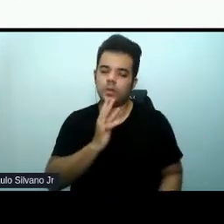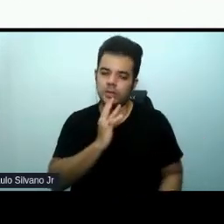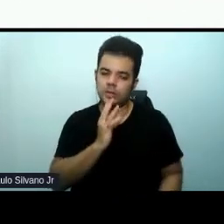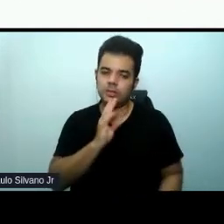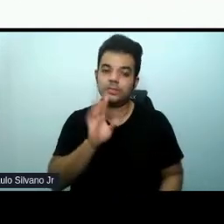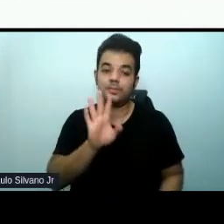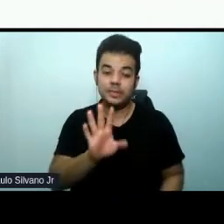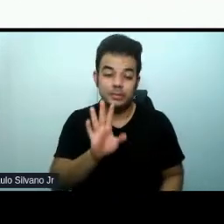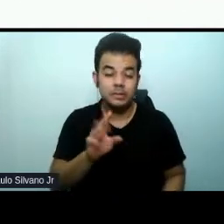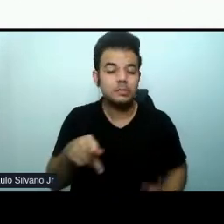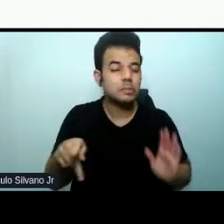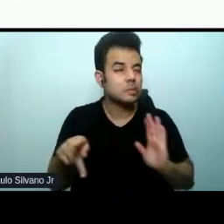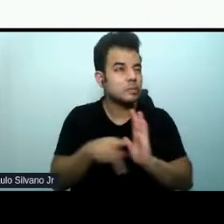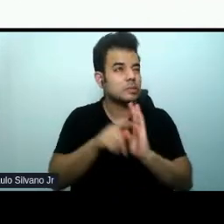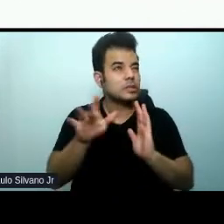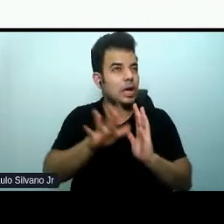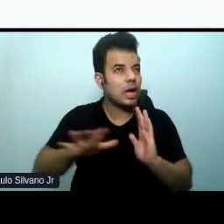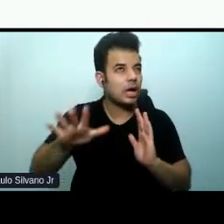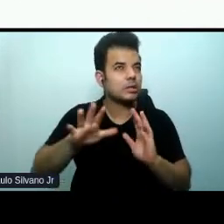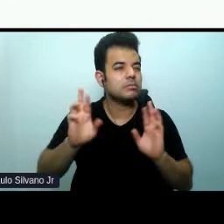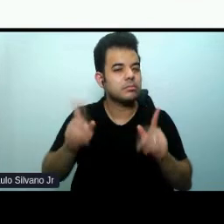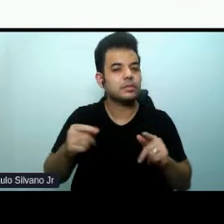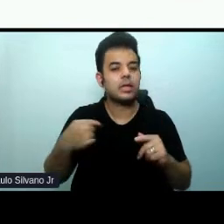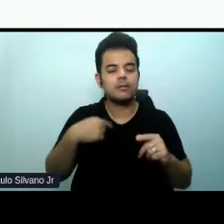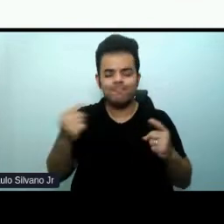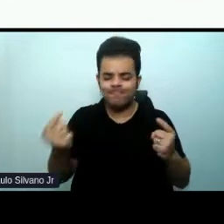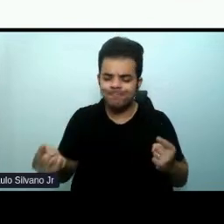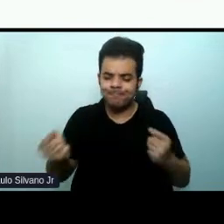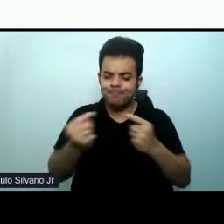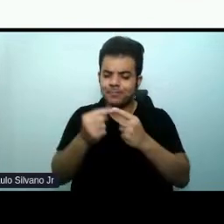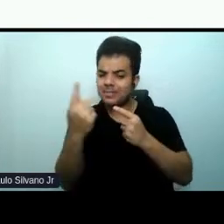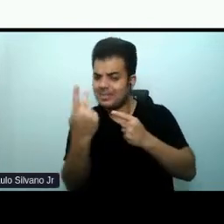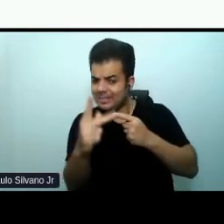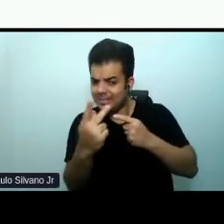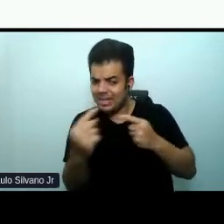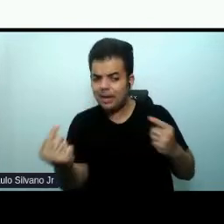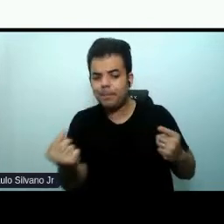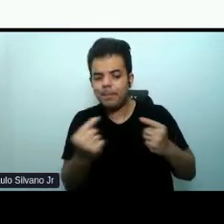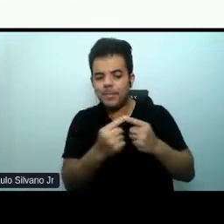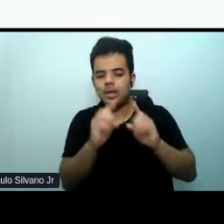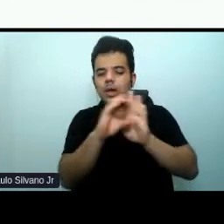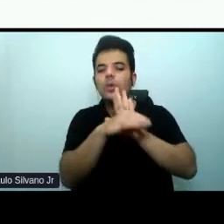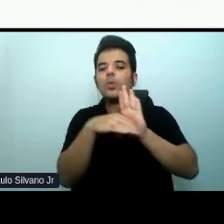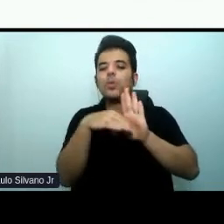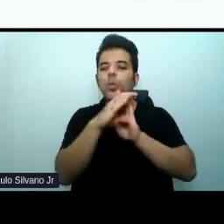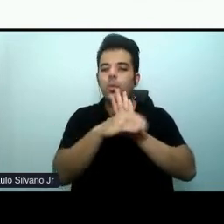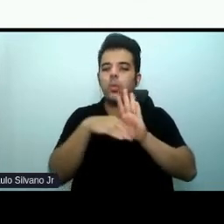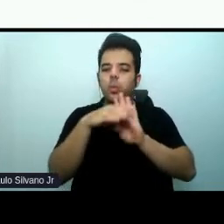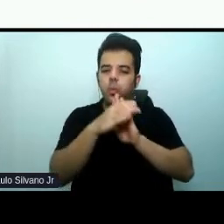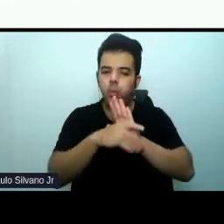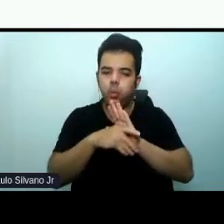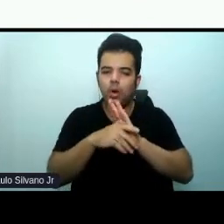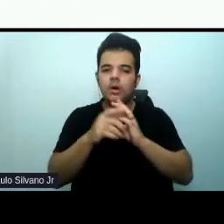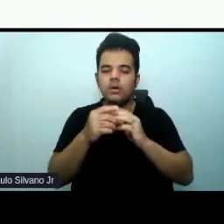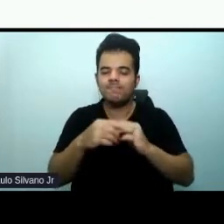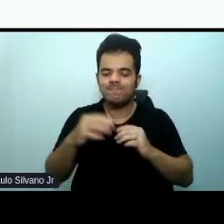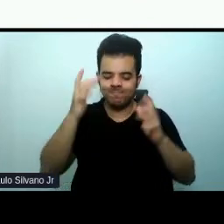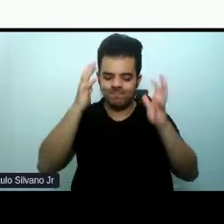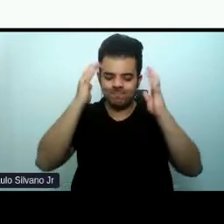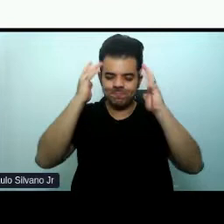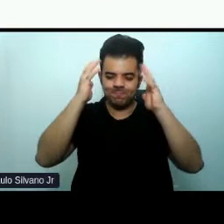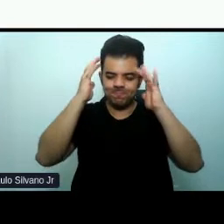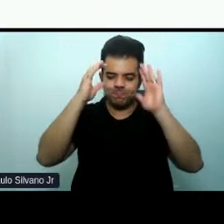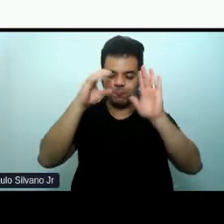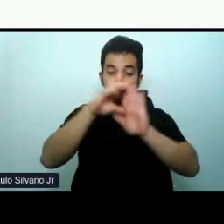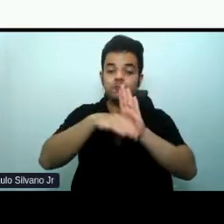ah, eu tenho aplicado, né, um conceito, desenvolvi um conceito que